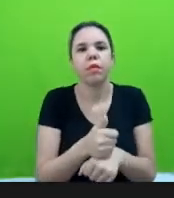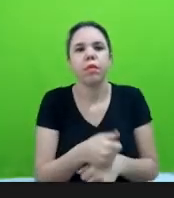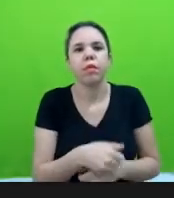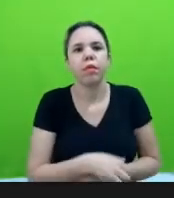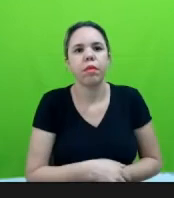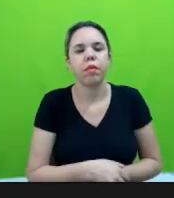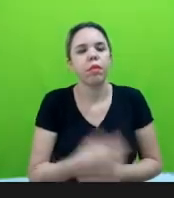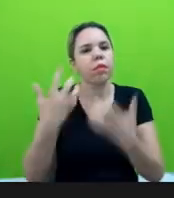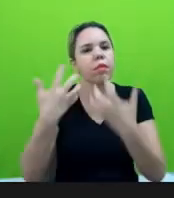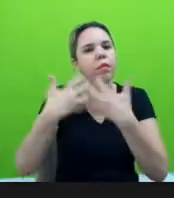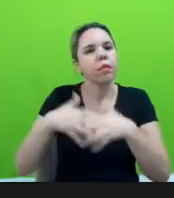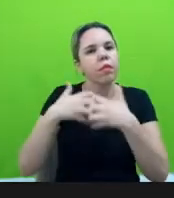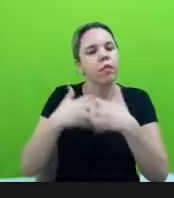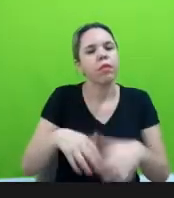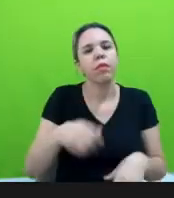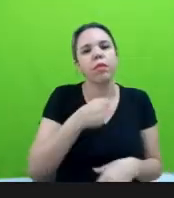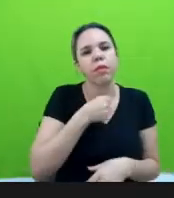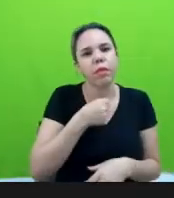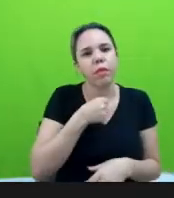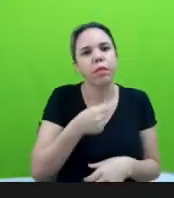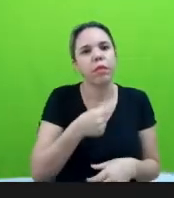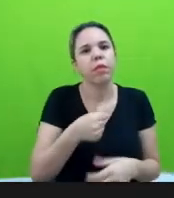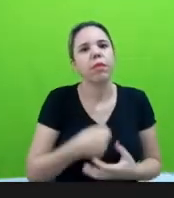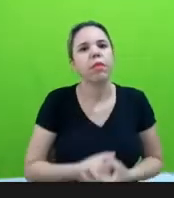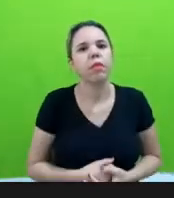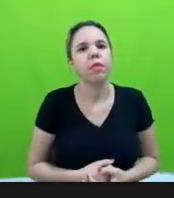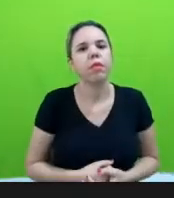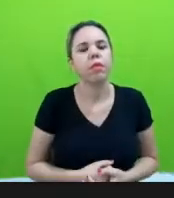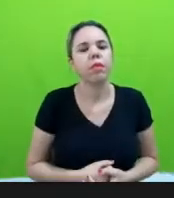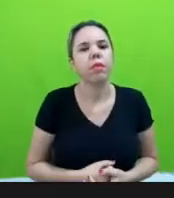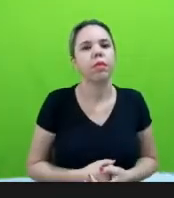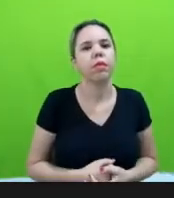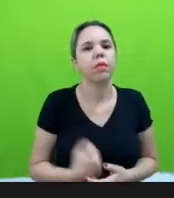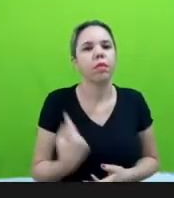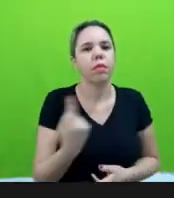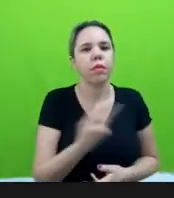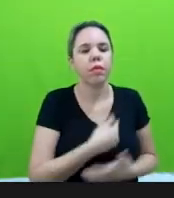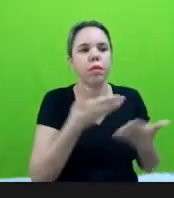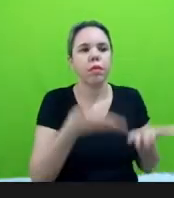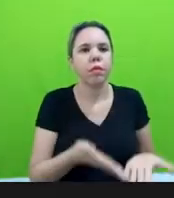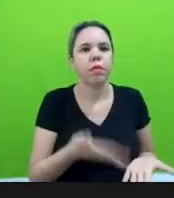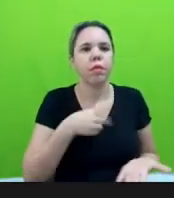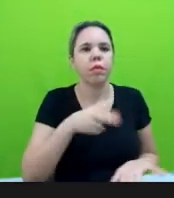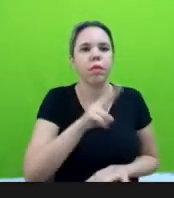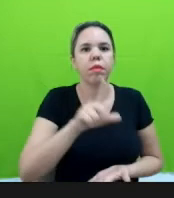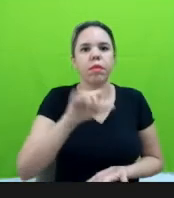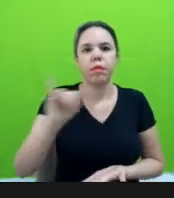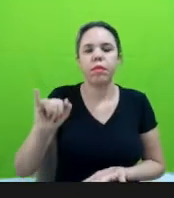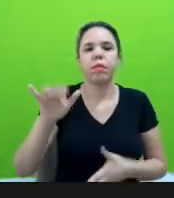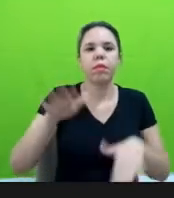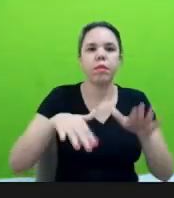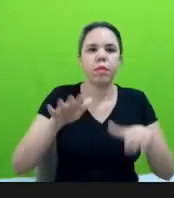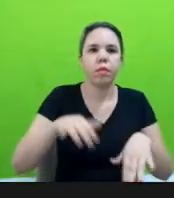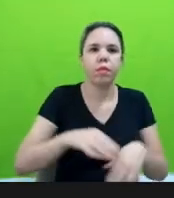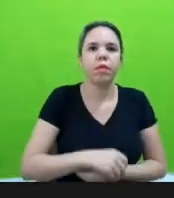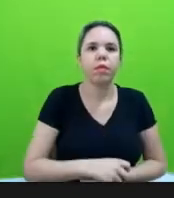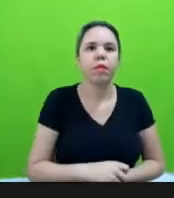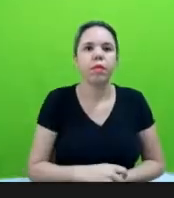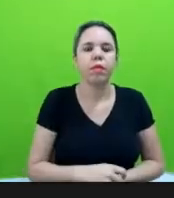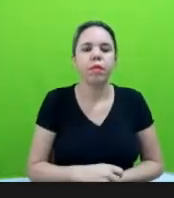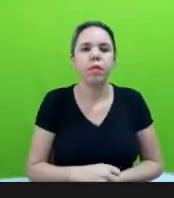Pensando em fazer as reportagens, né? Em que a gente, eu uso a LAI de algumas maneiras, e uma